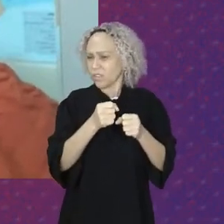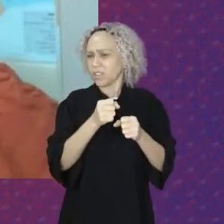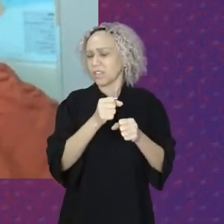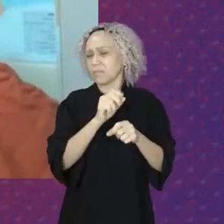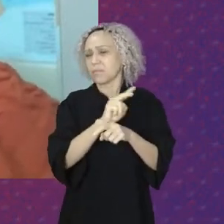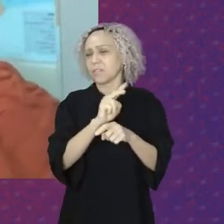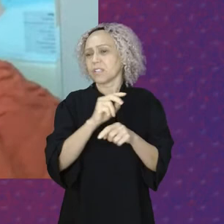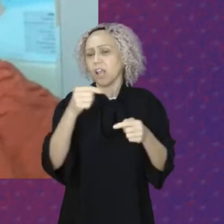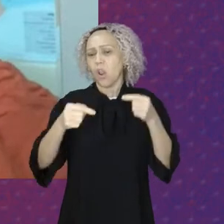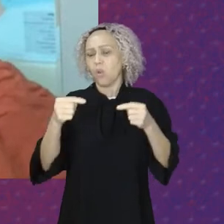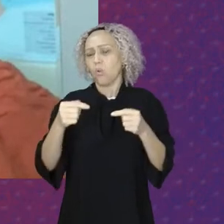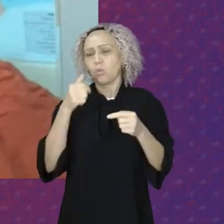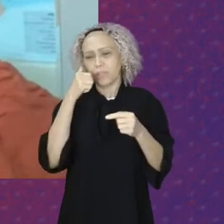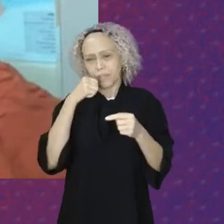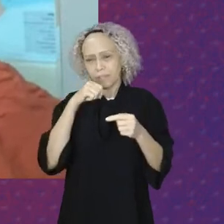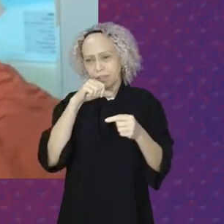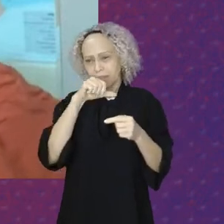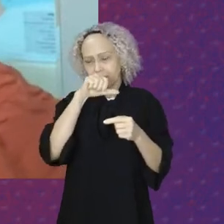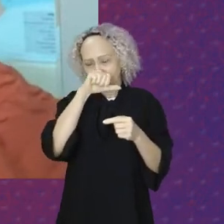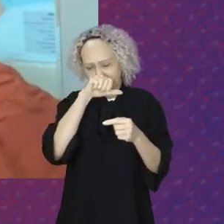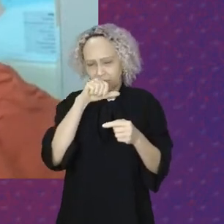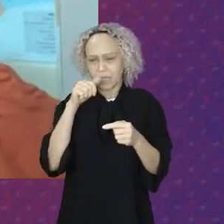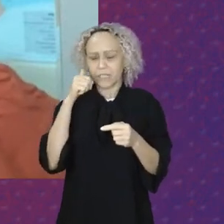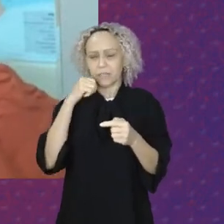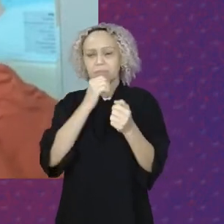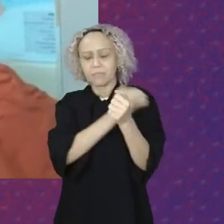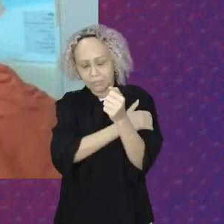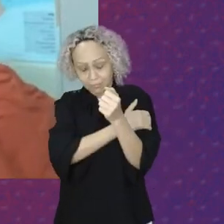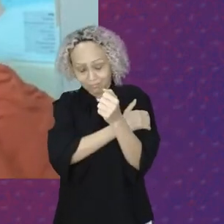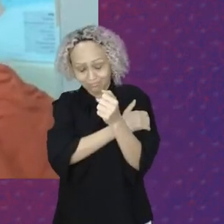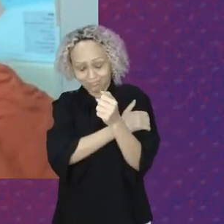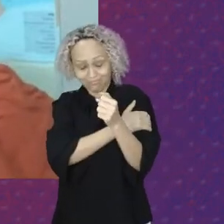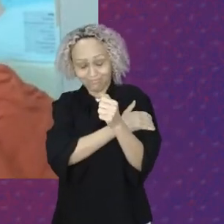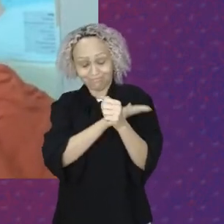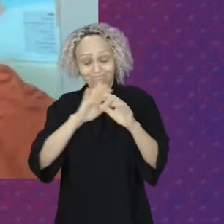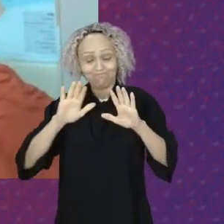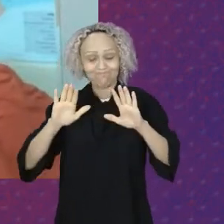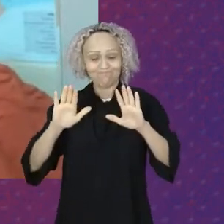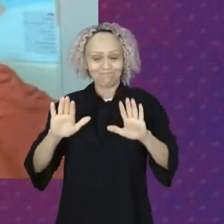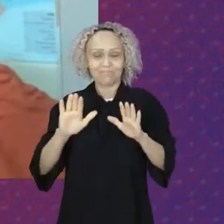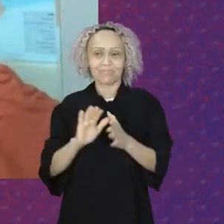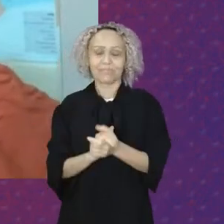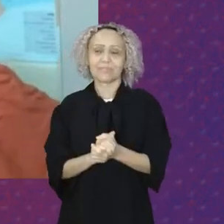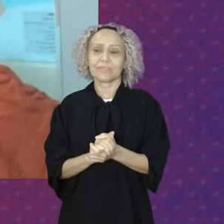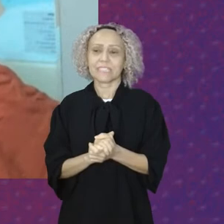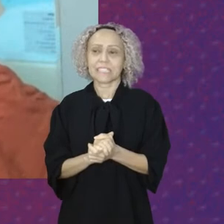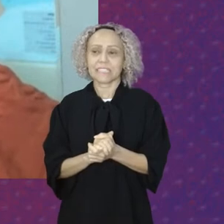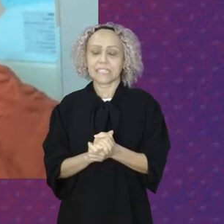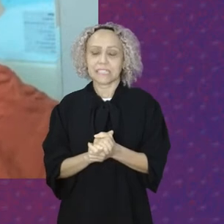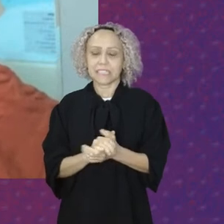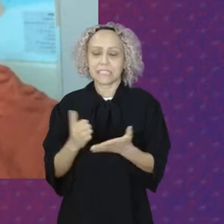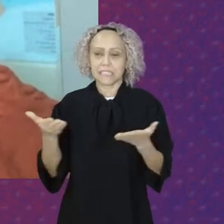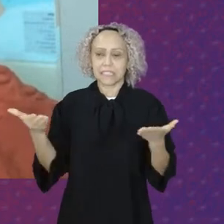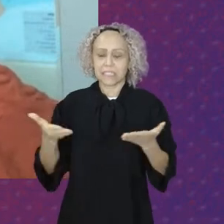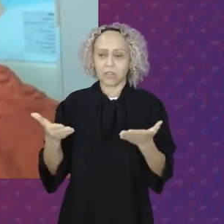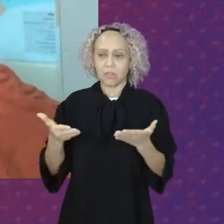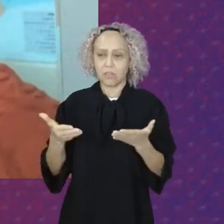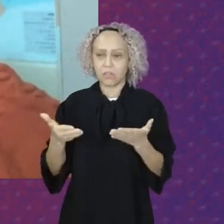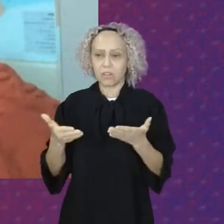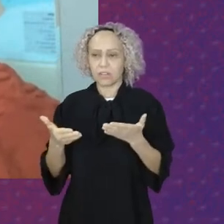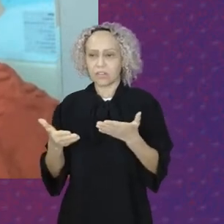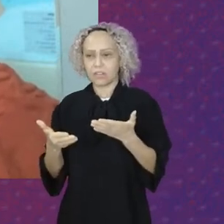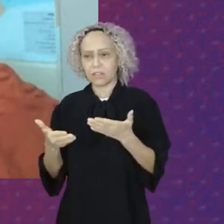me tornar mãe. E, por um acaso do destino, eu, no processo agora de